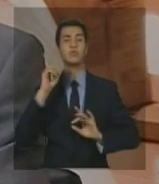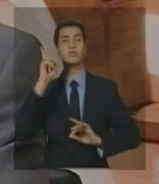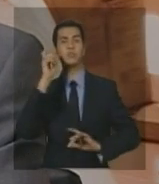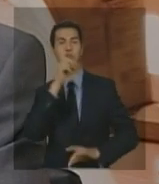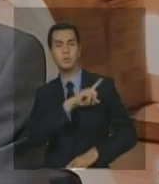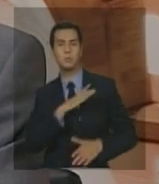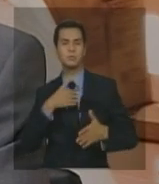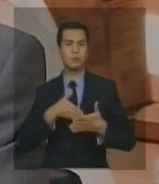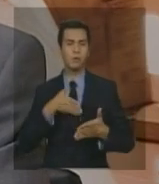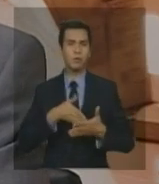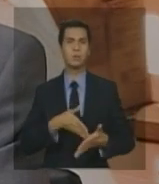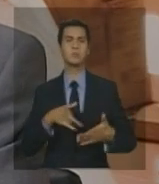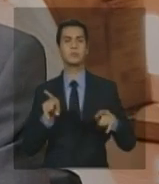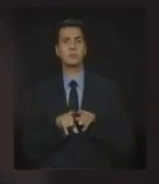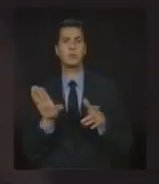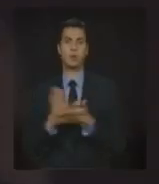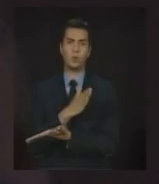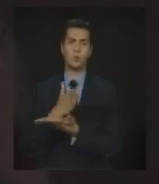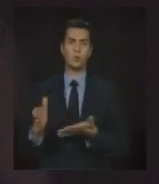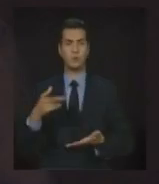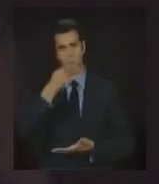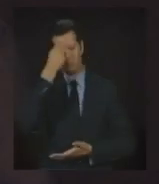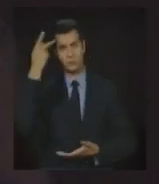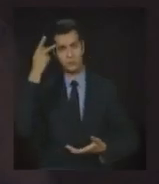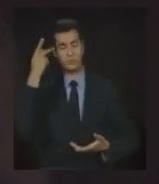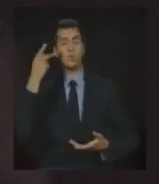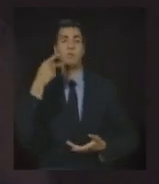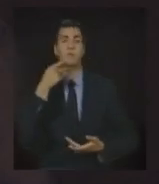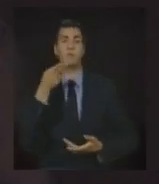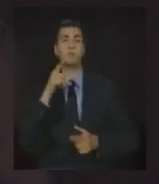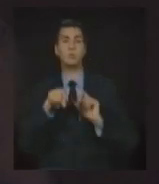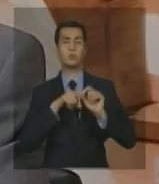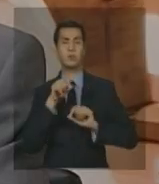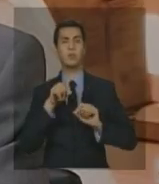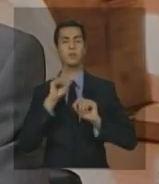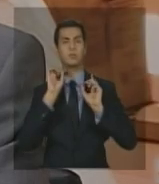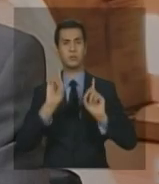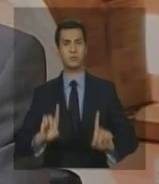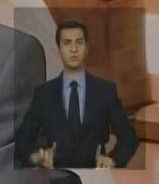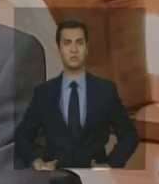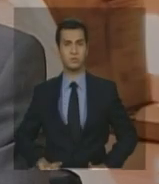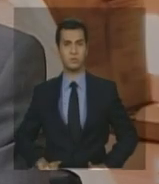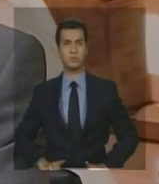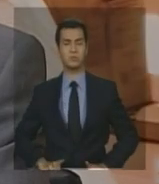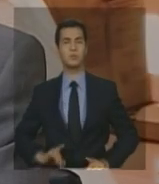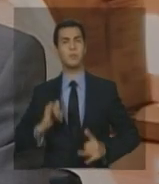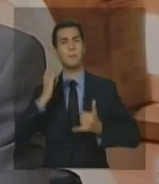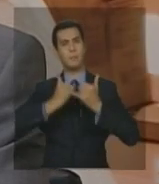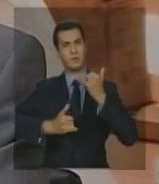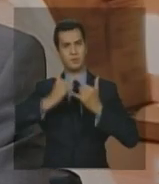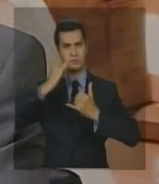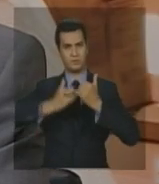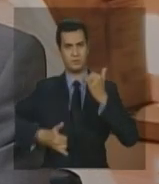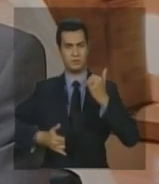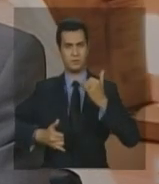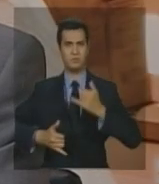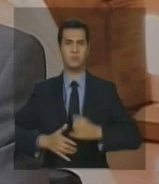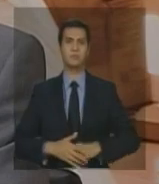e as pessoas que se identificaram também com dificuldades assim mais parciais. Então, nós temos